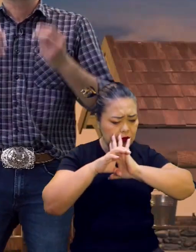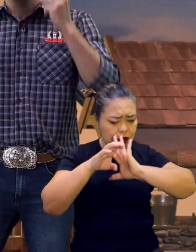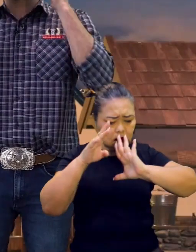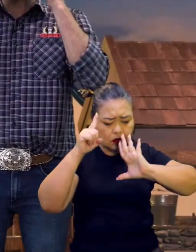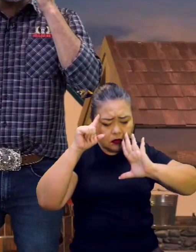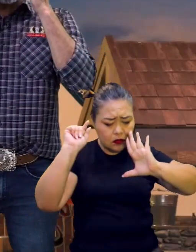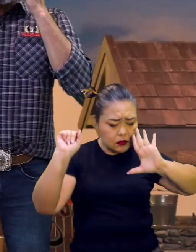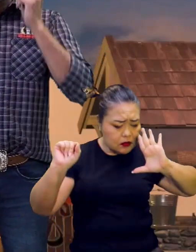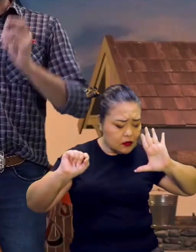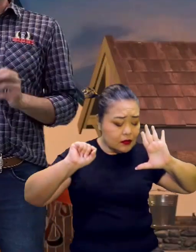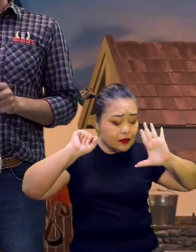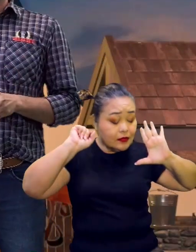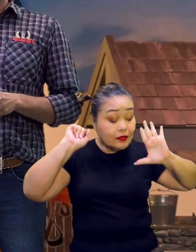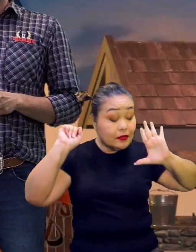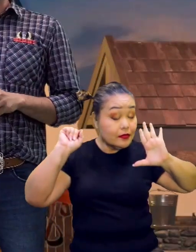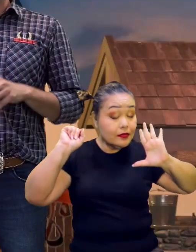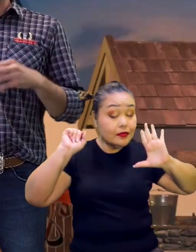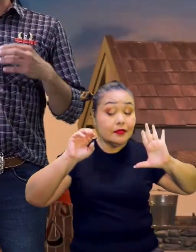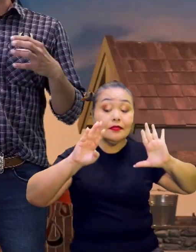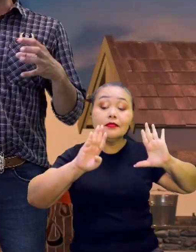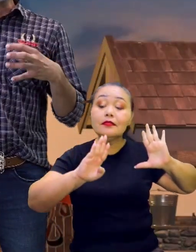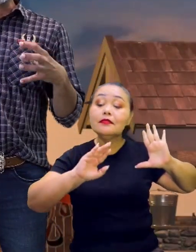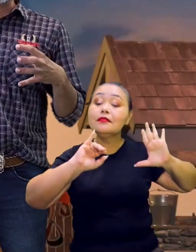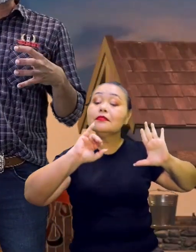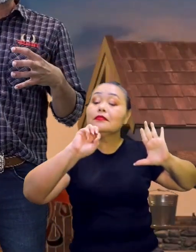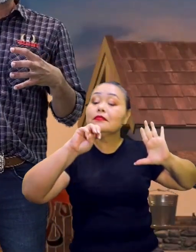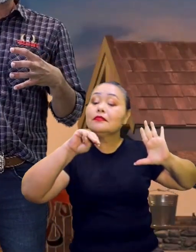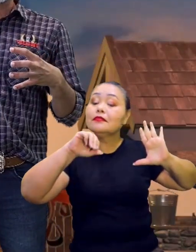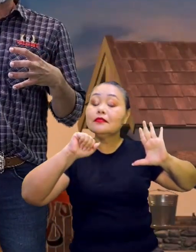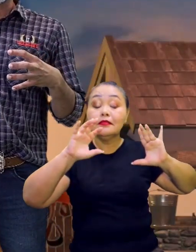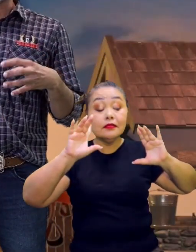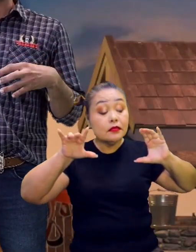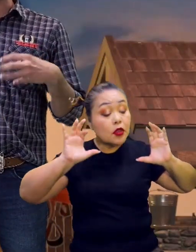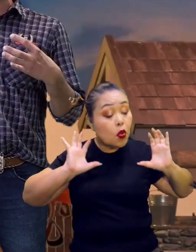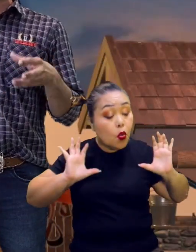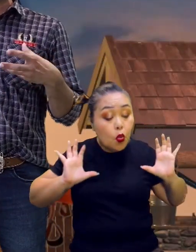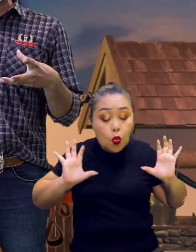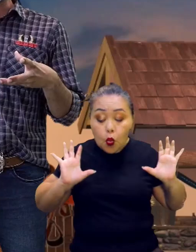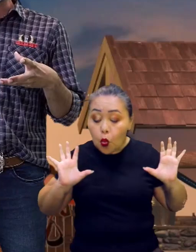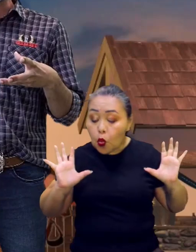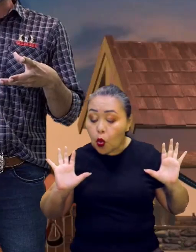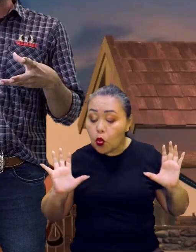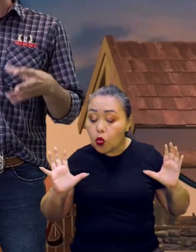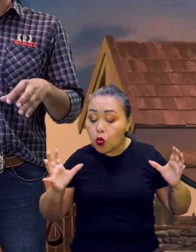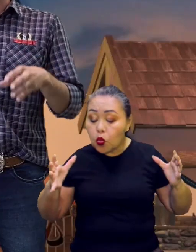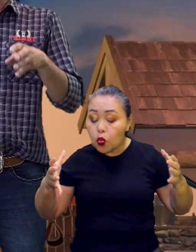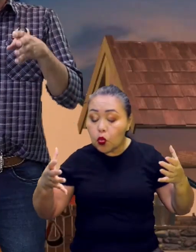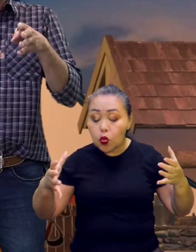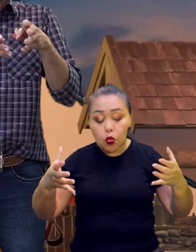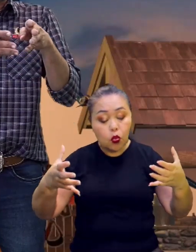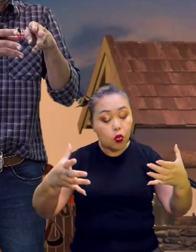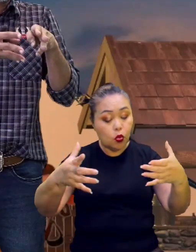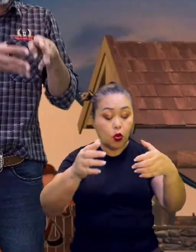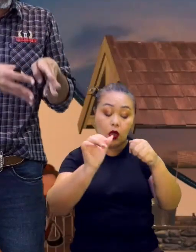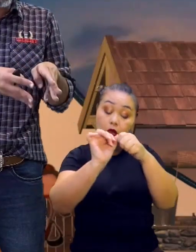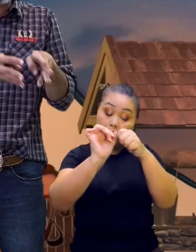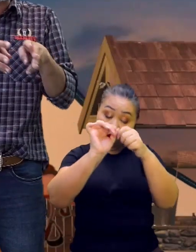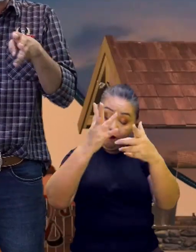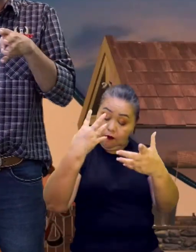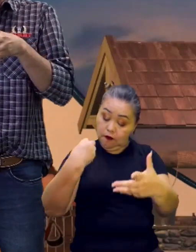bioma. Então, bioma é um conjunto de vida, tanto de